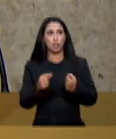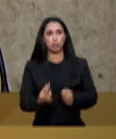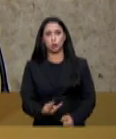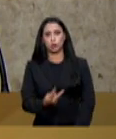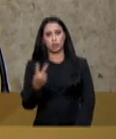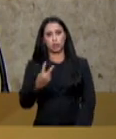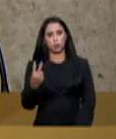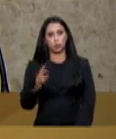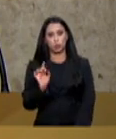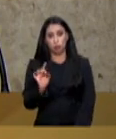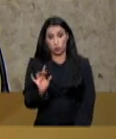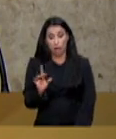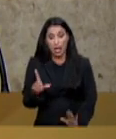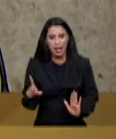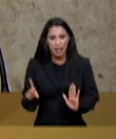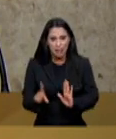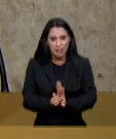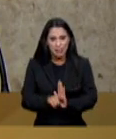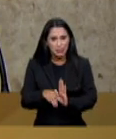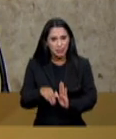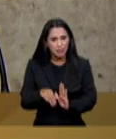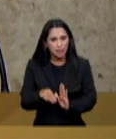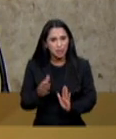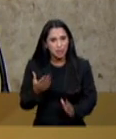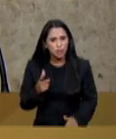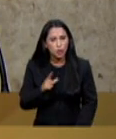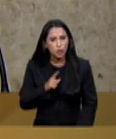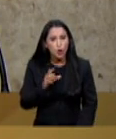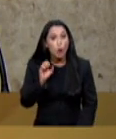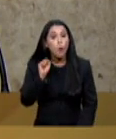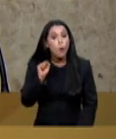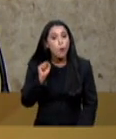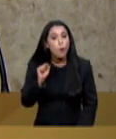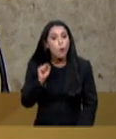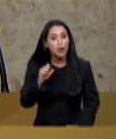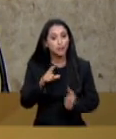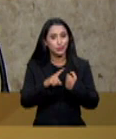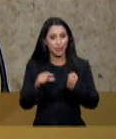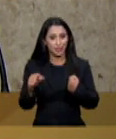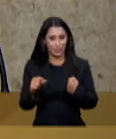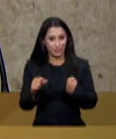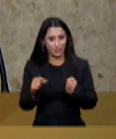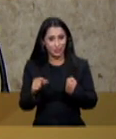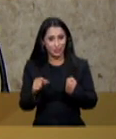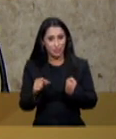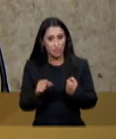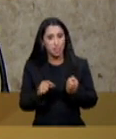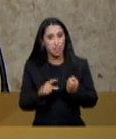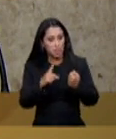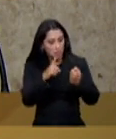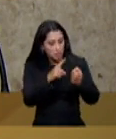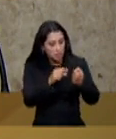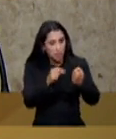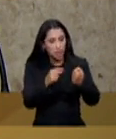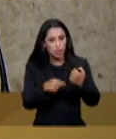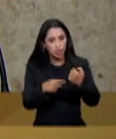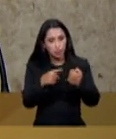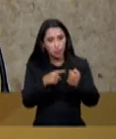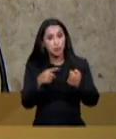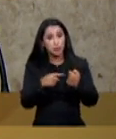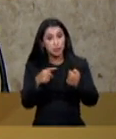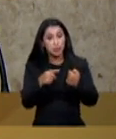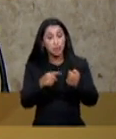2º. Essa lei ela tem mais 8 artigos. E, nesses artigos, ela estabelece